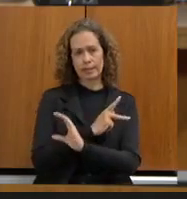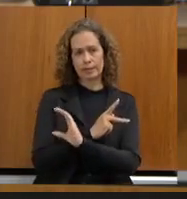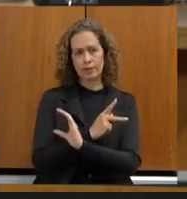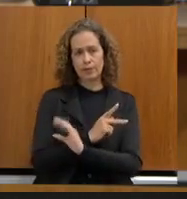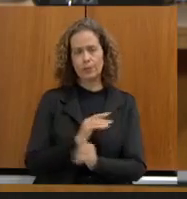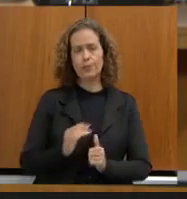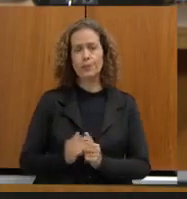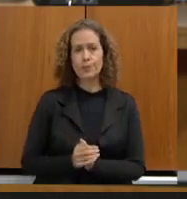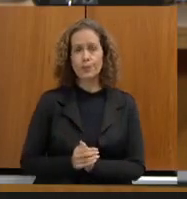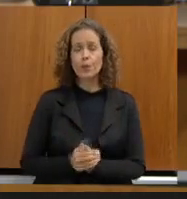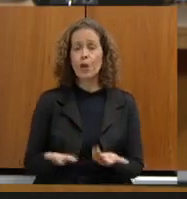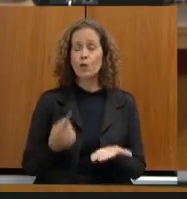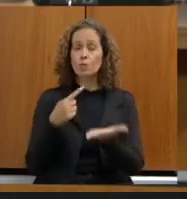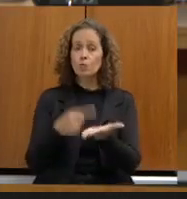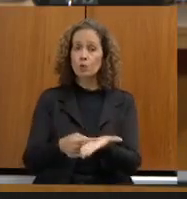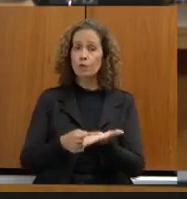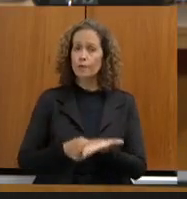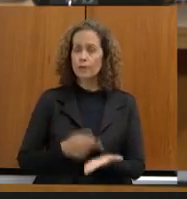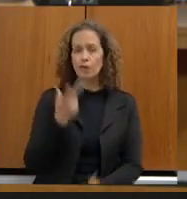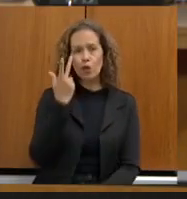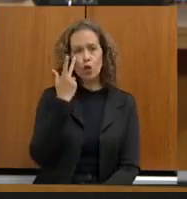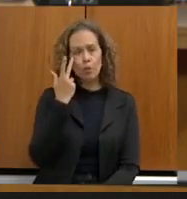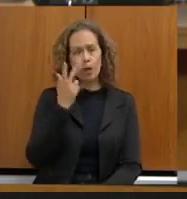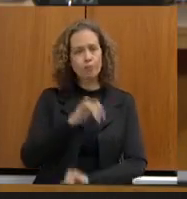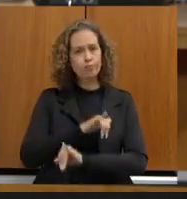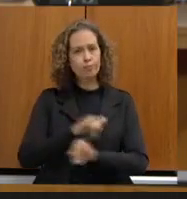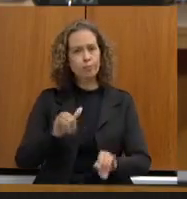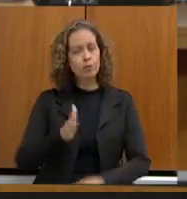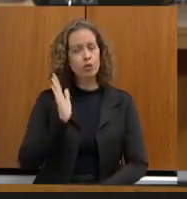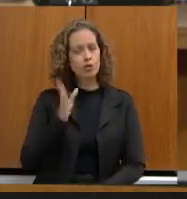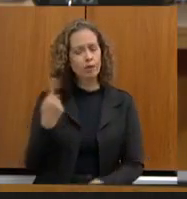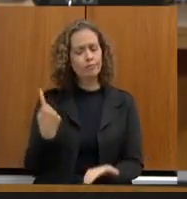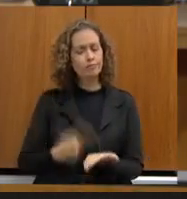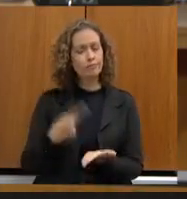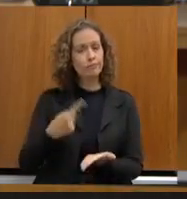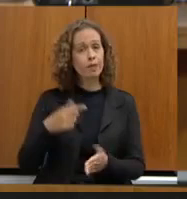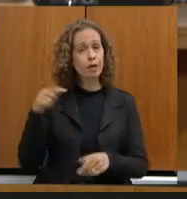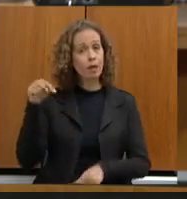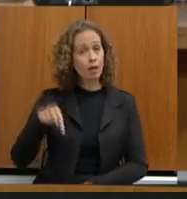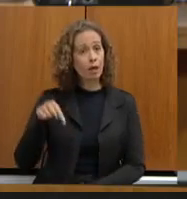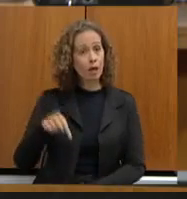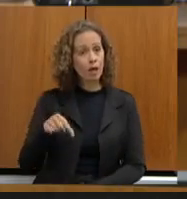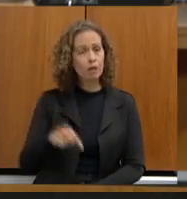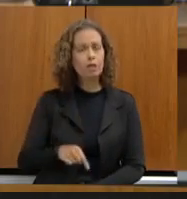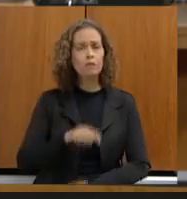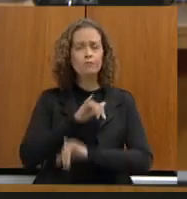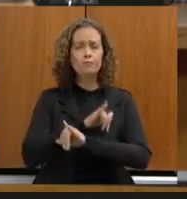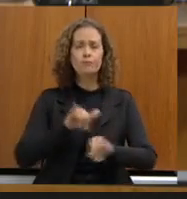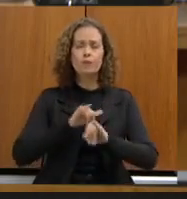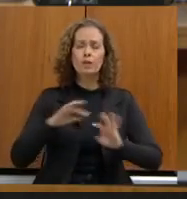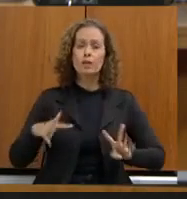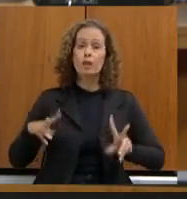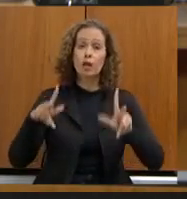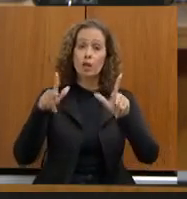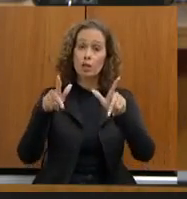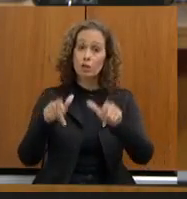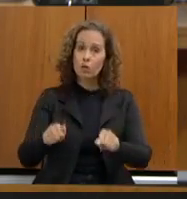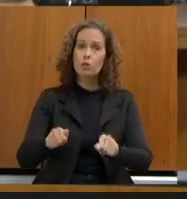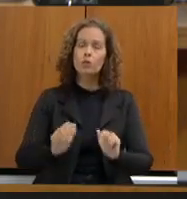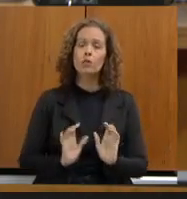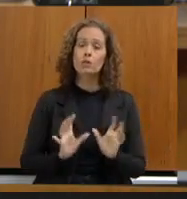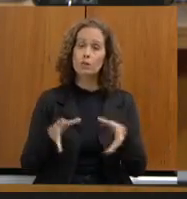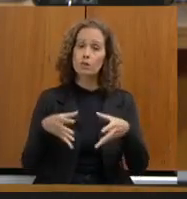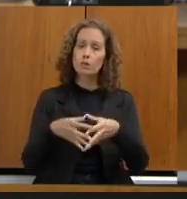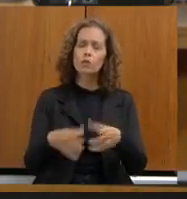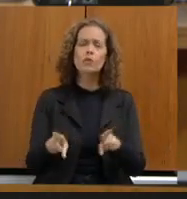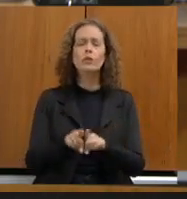vem pela Via normal mas já aproveito para oficializar aqui publicamente o meu convite a todos os membros dessa comissão